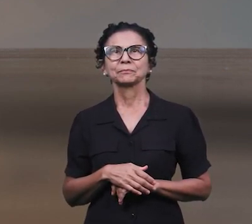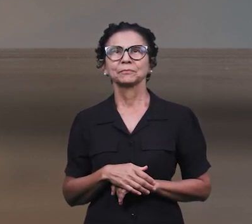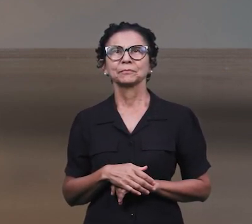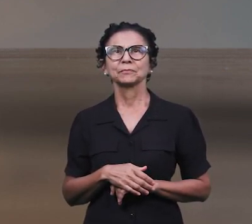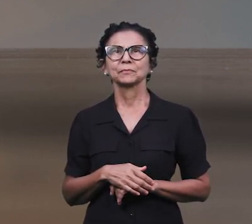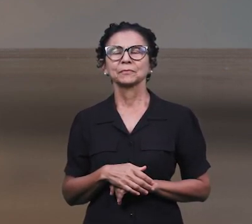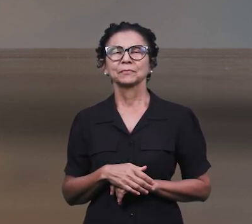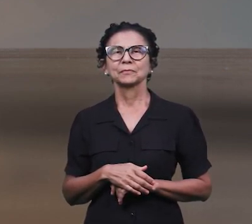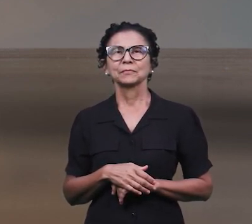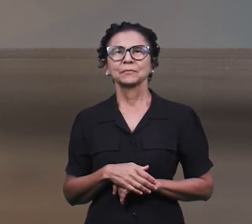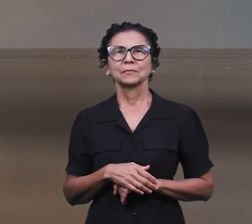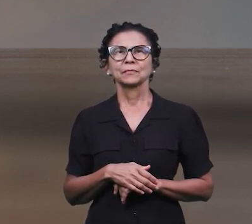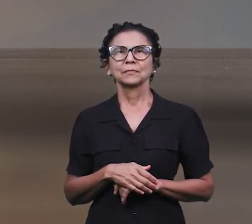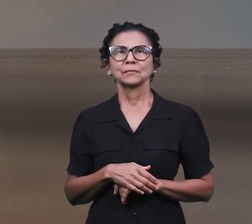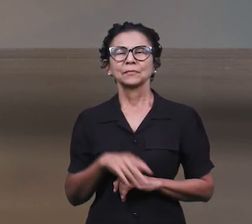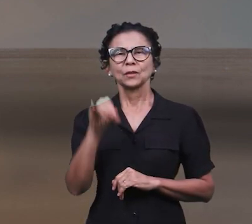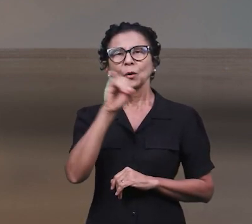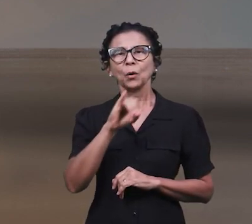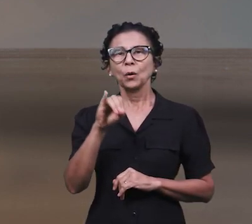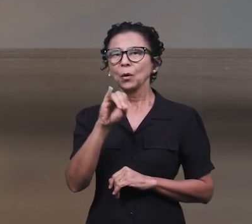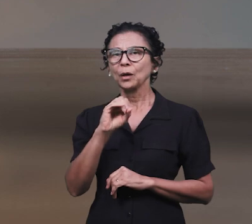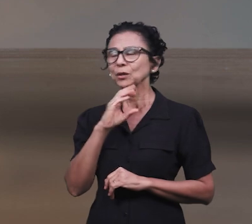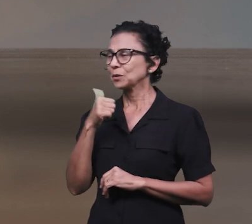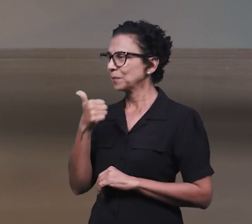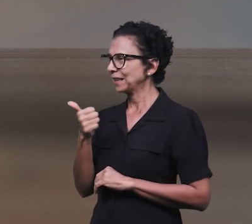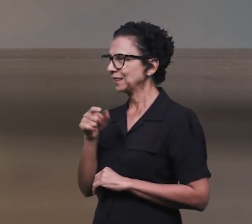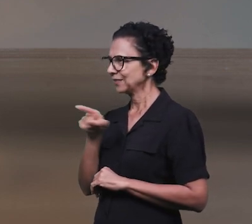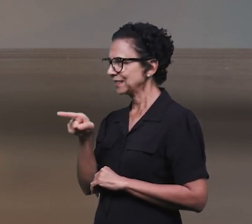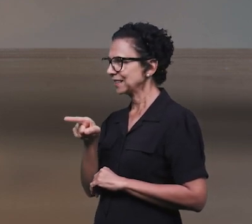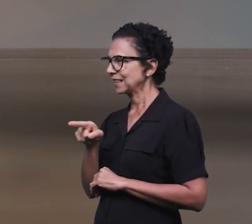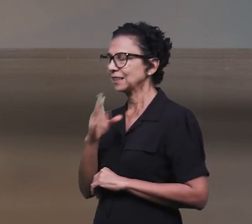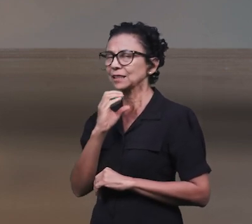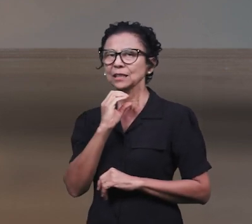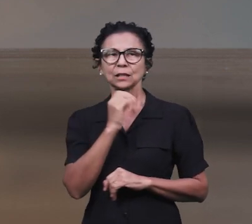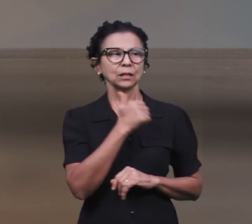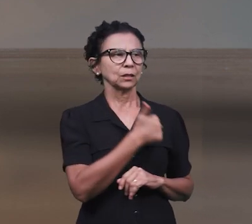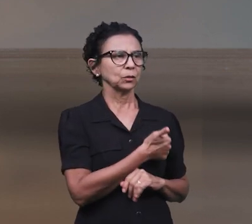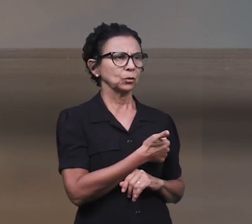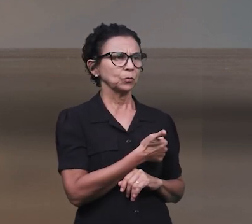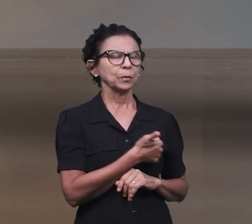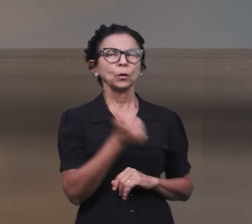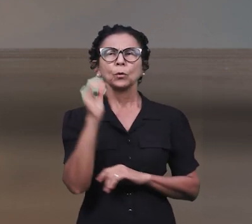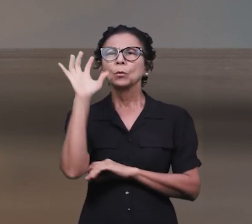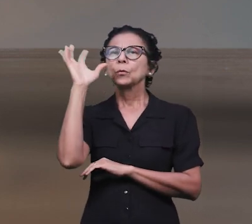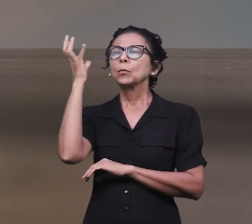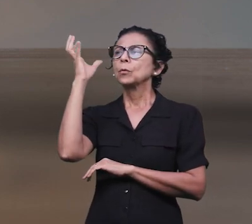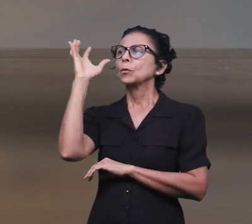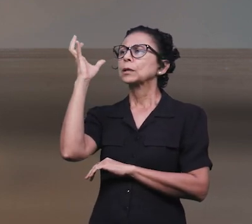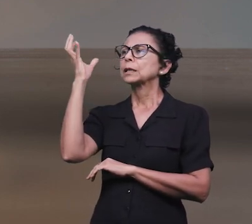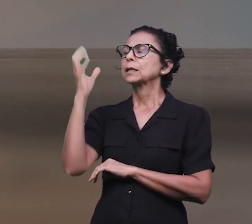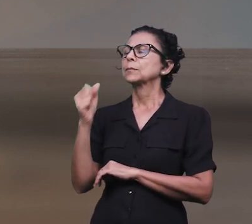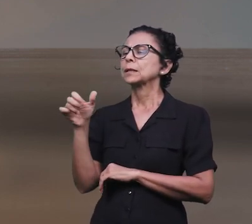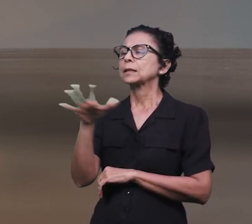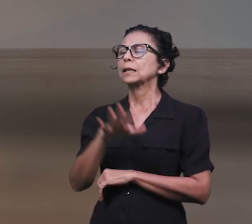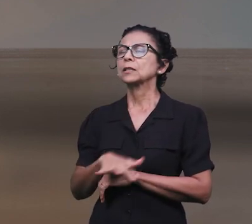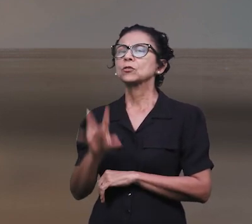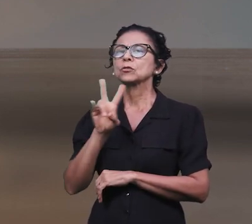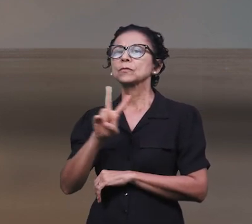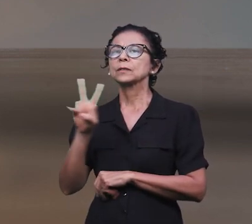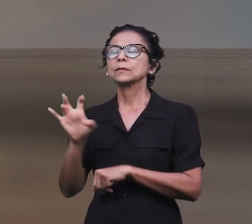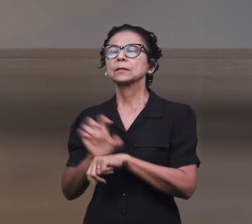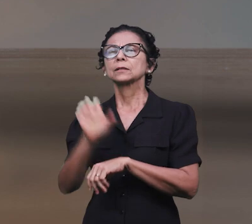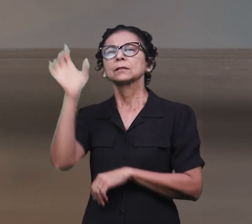Oi, tudo bem com você? Tudo bem. Como está o tempo hoje em Vila Velha, Espírito Santo?